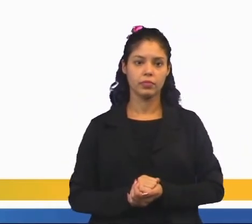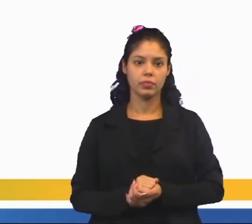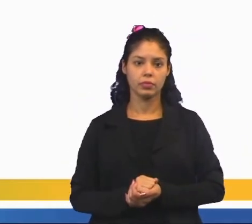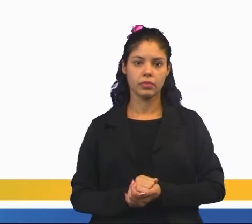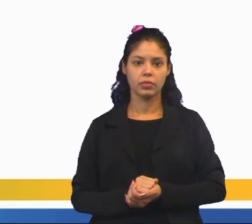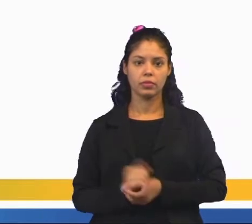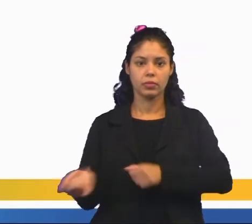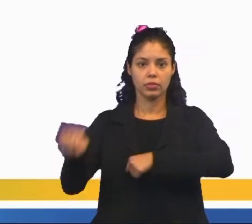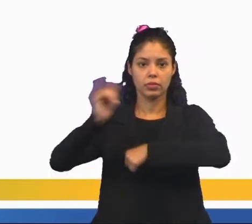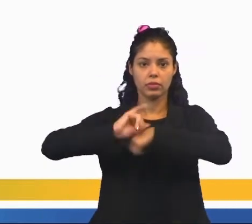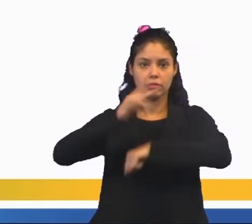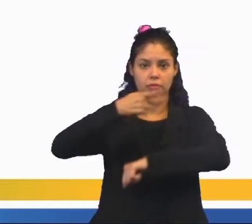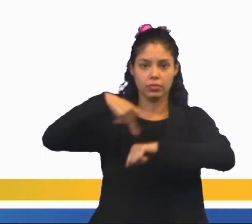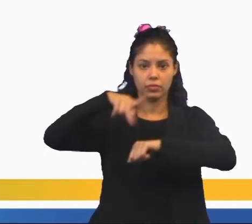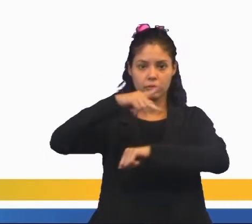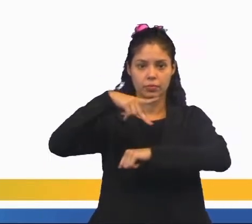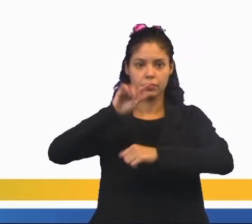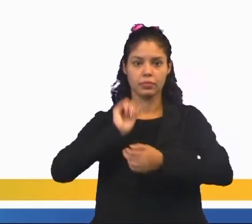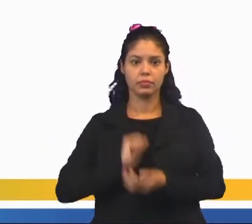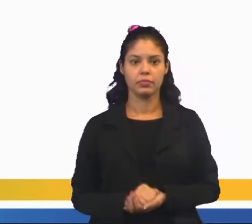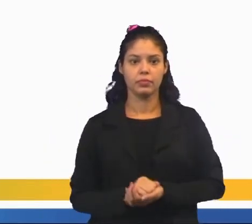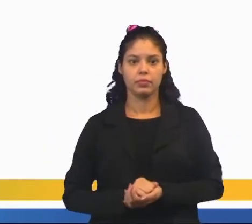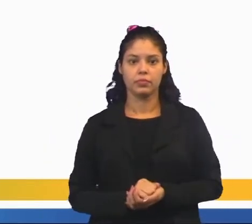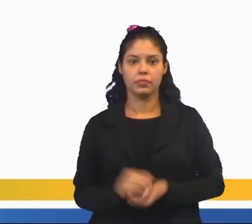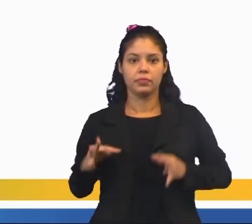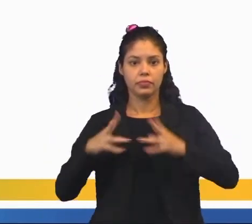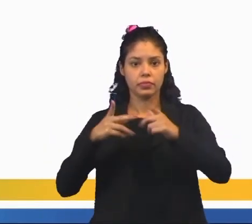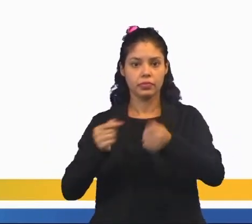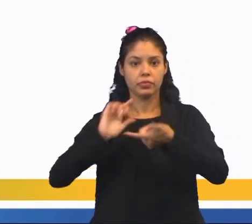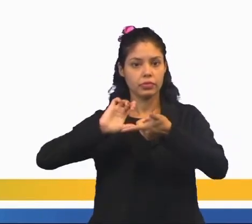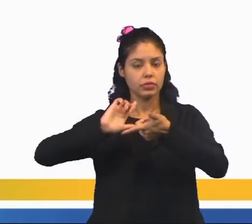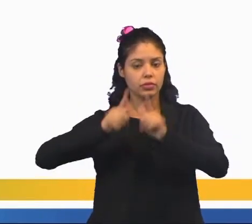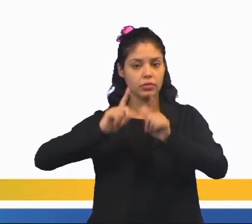telefone, as capitais dos países,